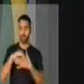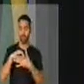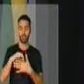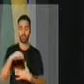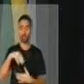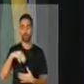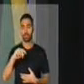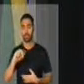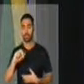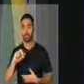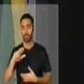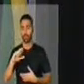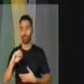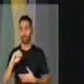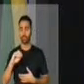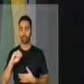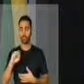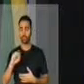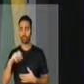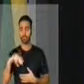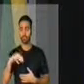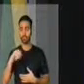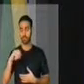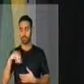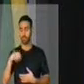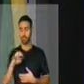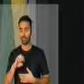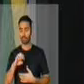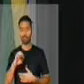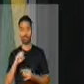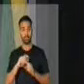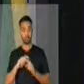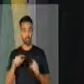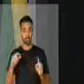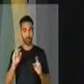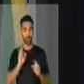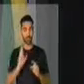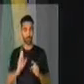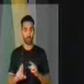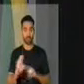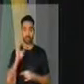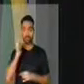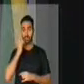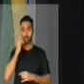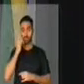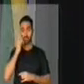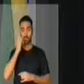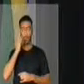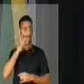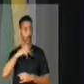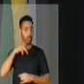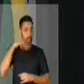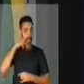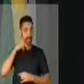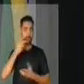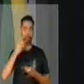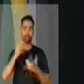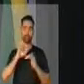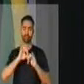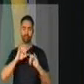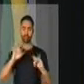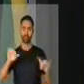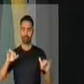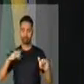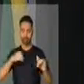deputado Marcos Montes, mas também em nome da bancada da Paraíba, dizer e reiterar o